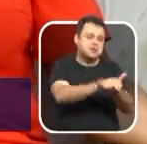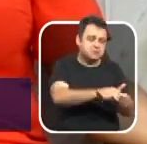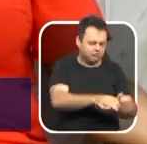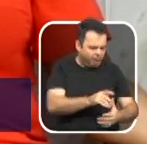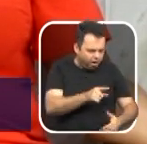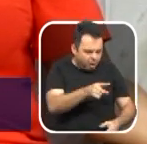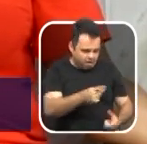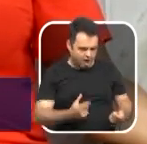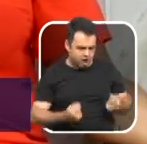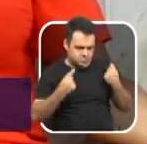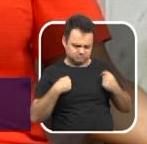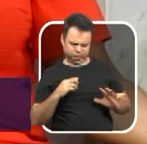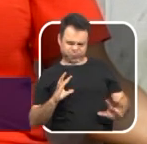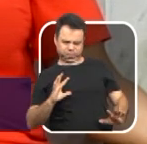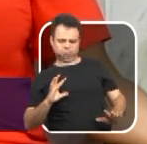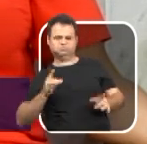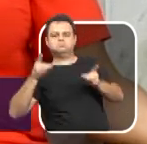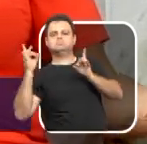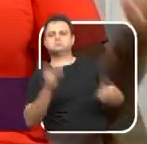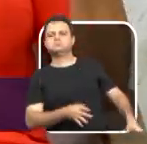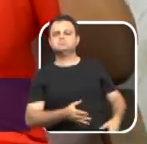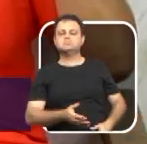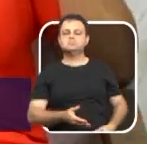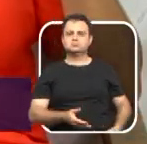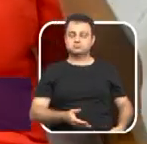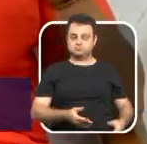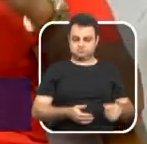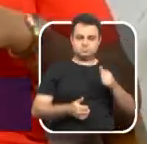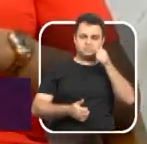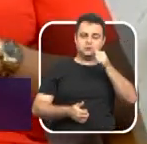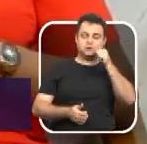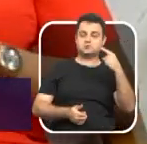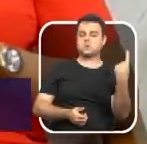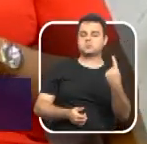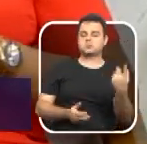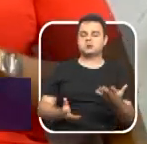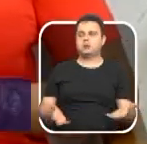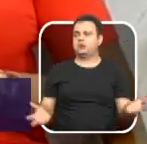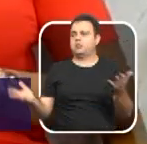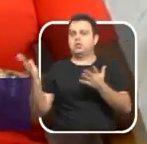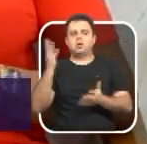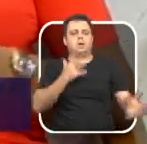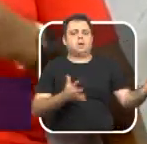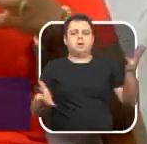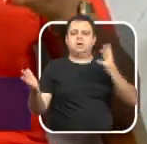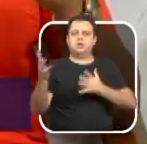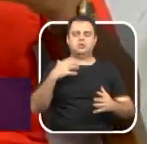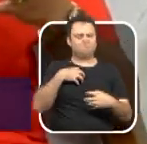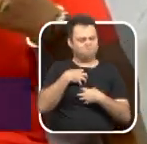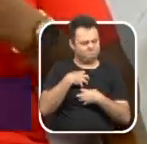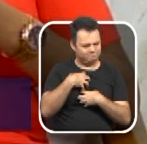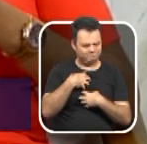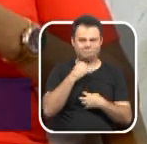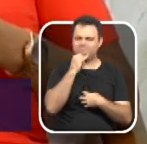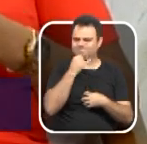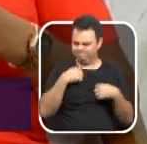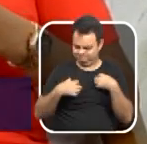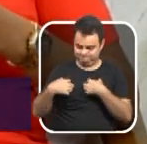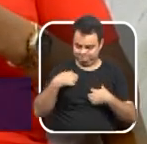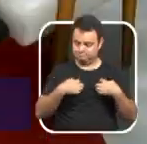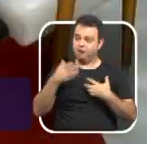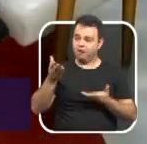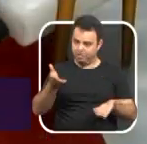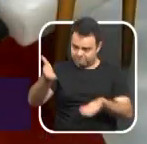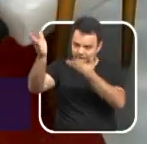social e emocional. E lá também eles fazem o acolhimento psicológico e também o social, não só para as mulheres, mas para